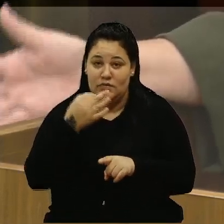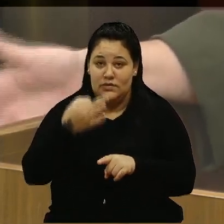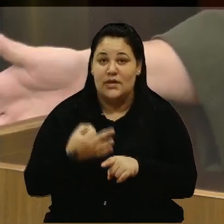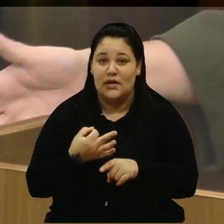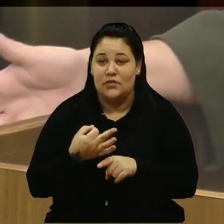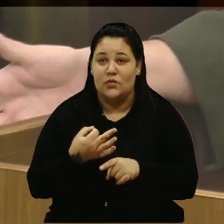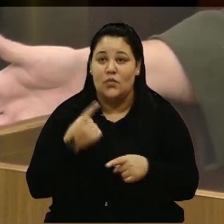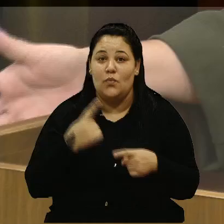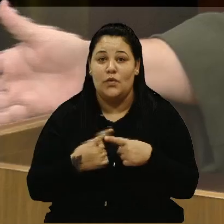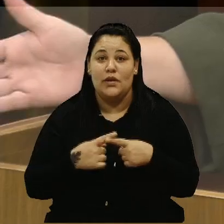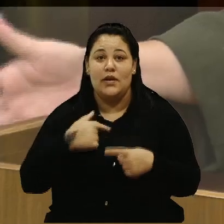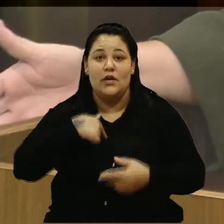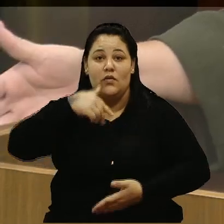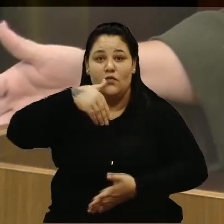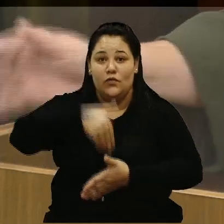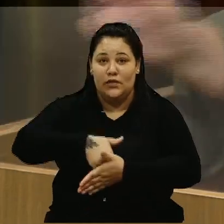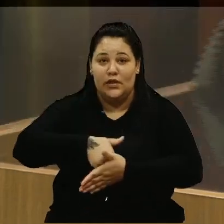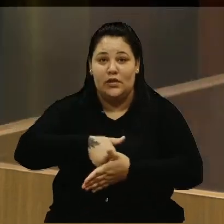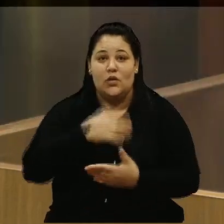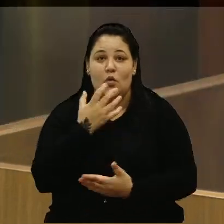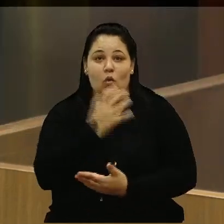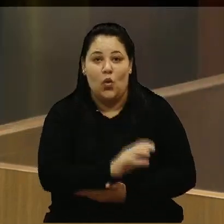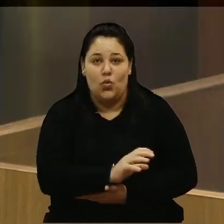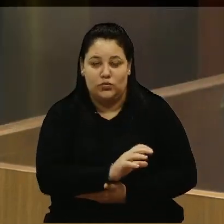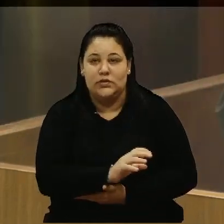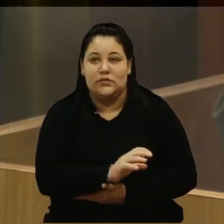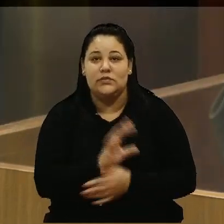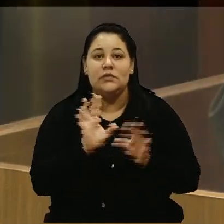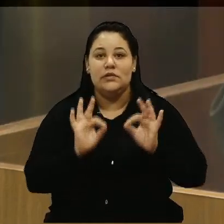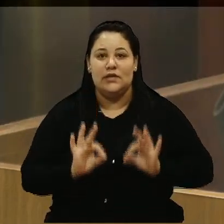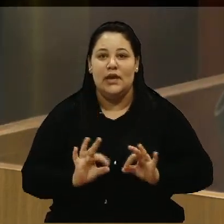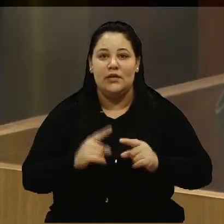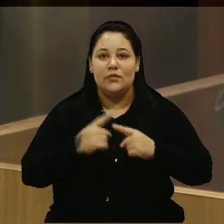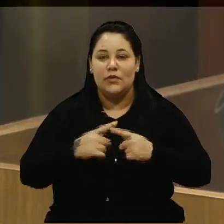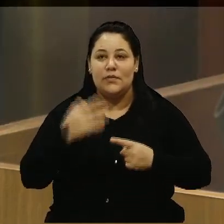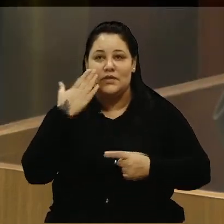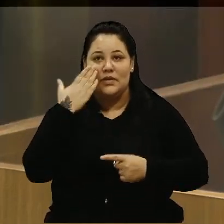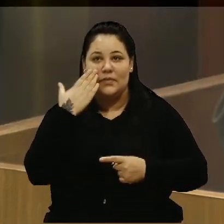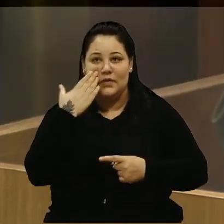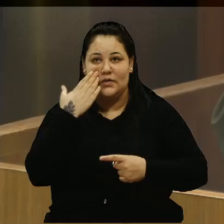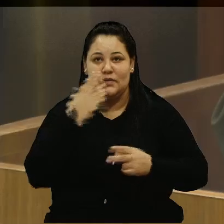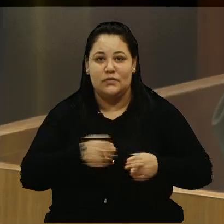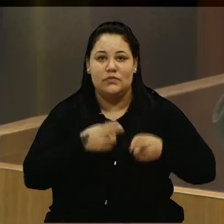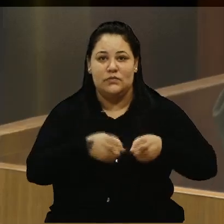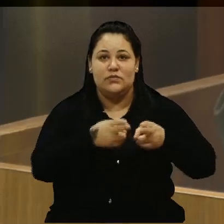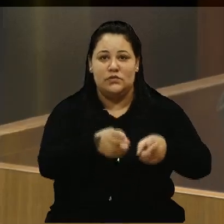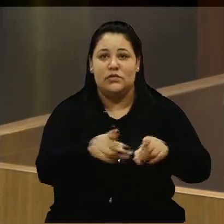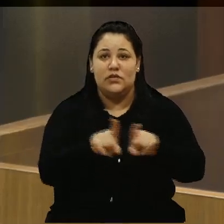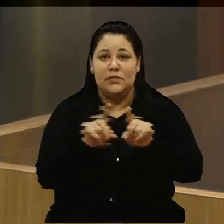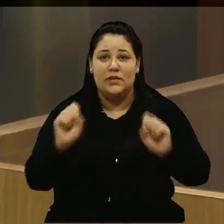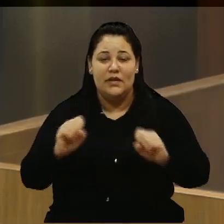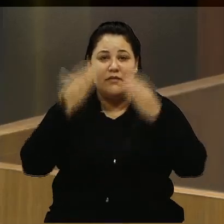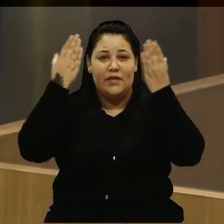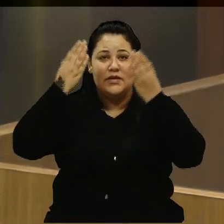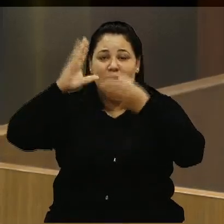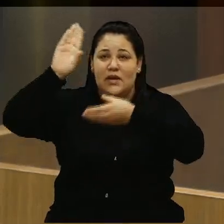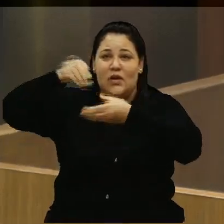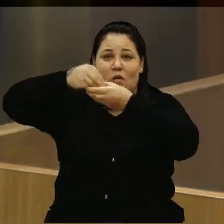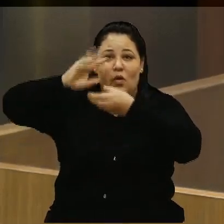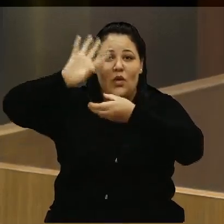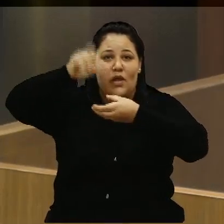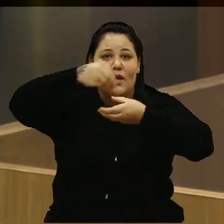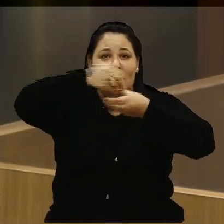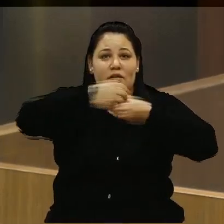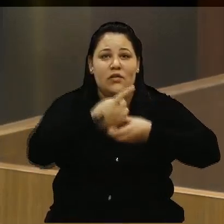eu votei contra a questão, tanto da locomotiva, vereadora, mas também da festa das colheitas. 1.300.000